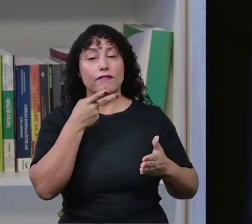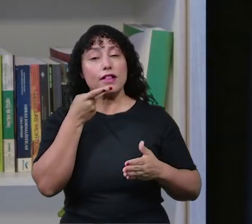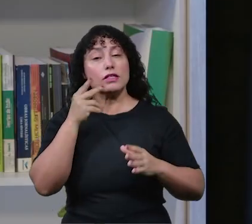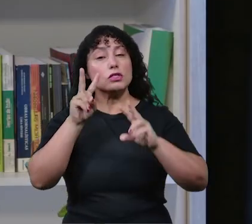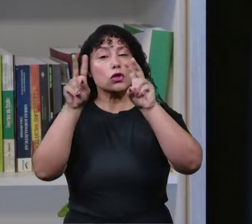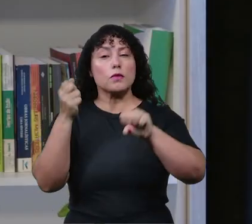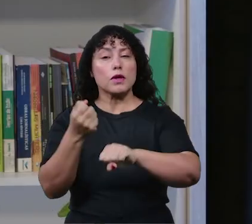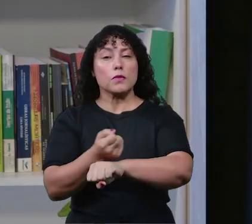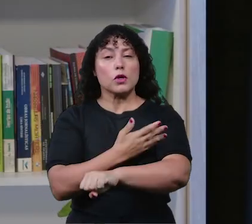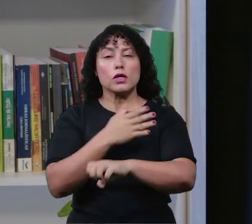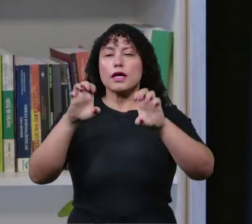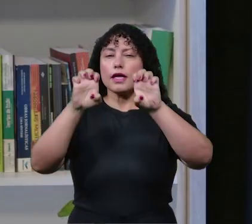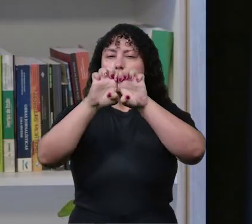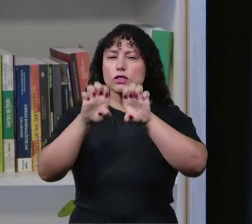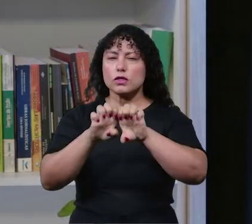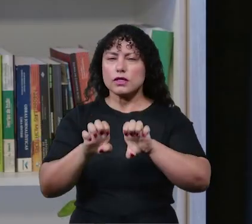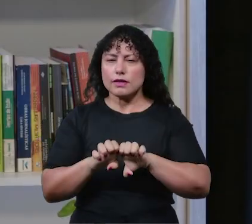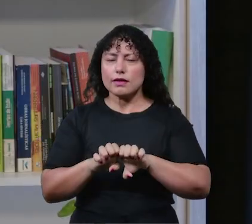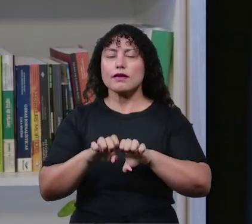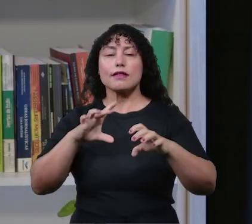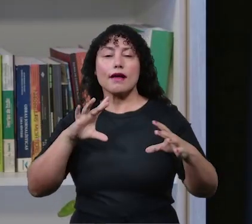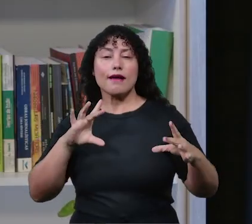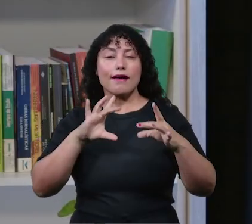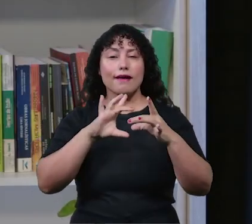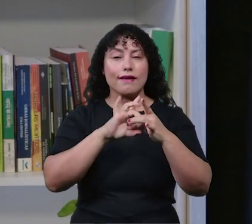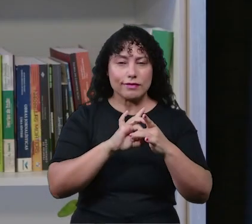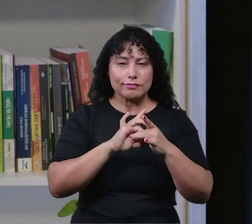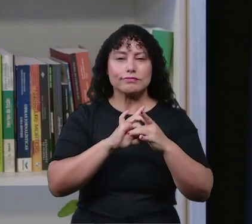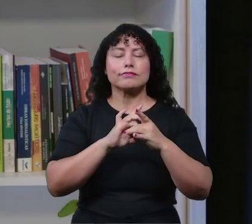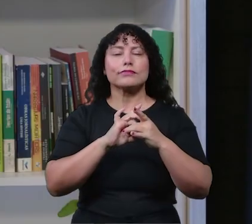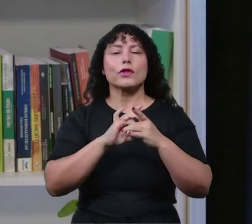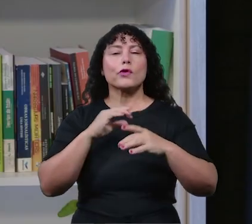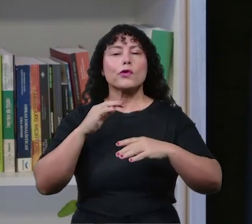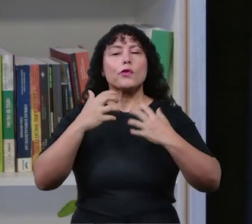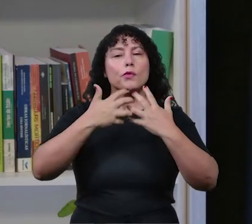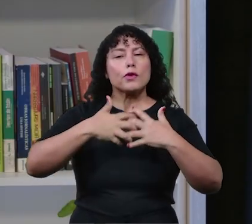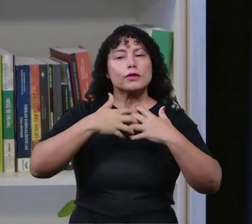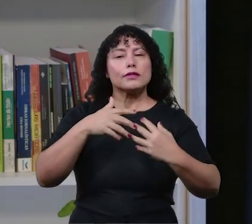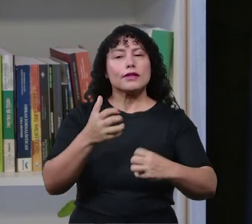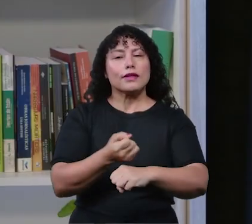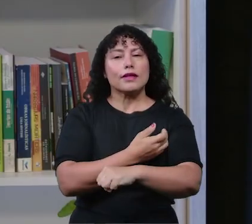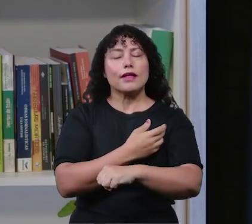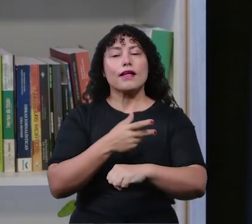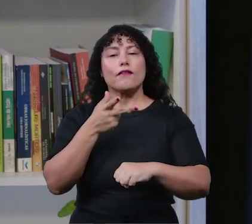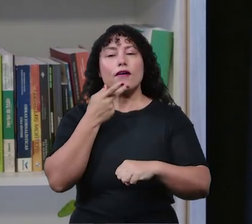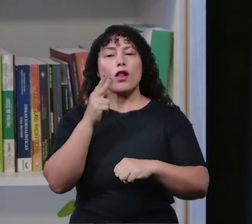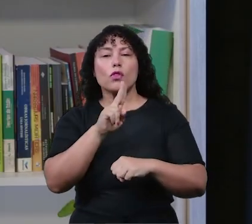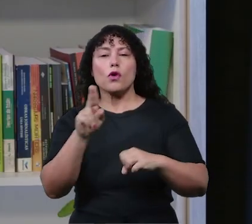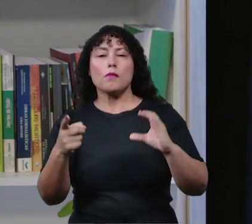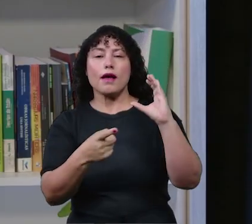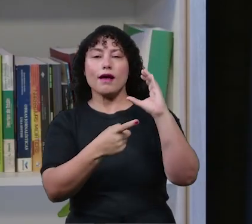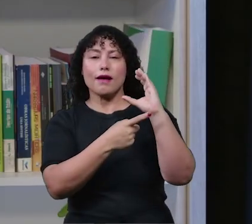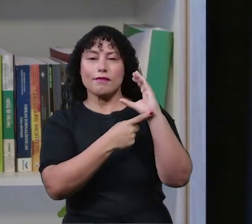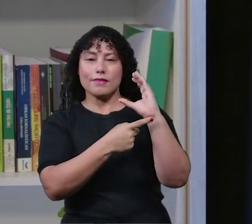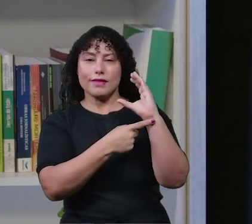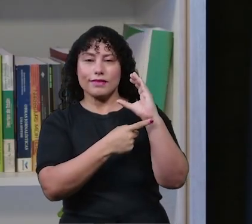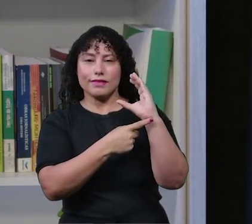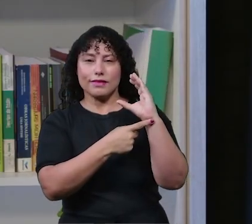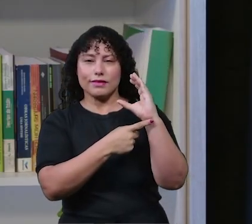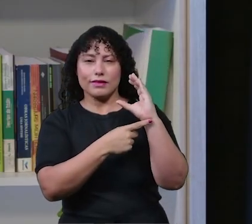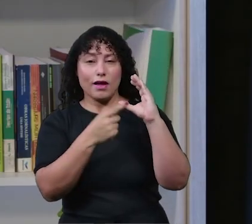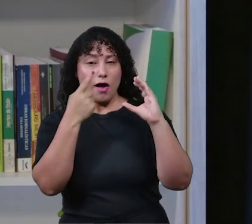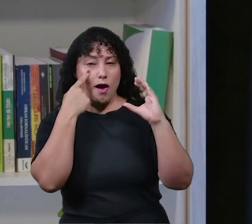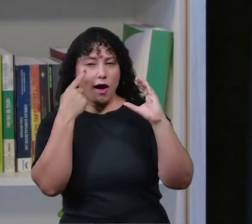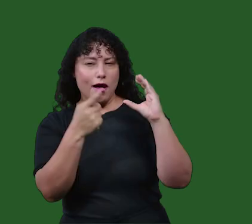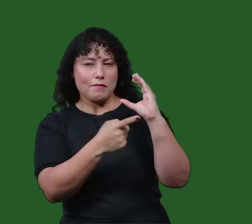gente está falando de emoção. E a estrutura que está altamente relacionada com esse processamento emocional se chama amígdala. Está aí ela